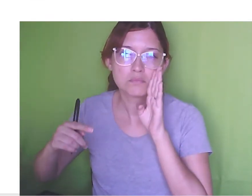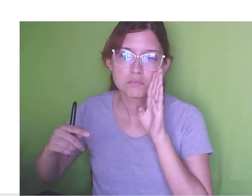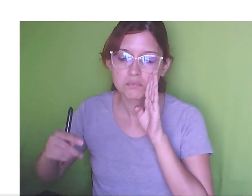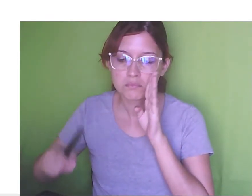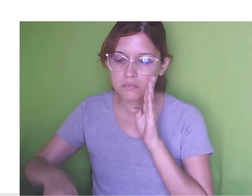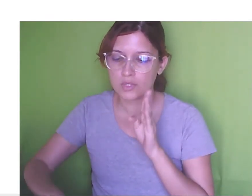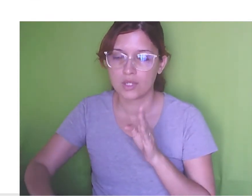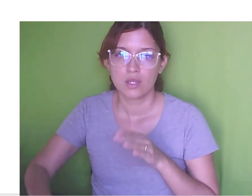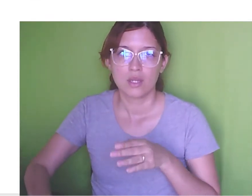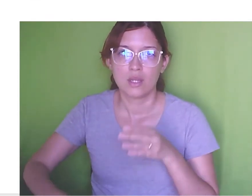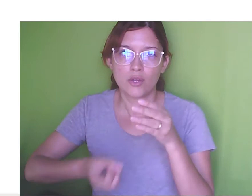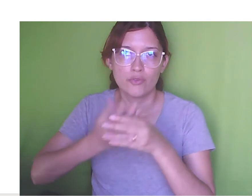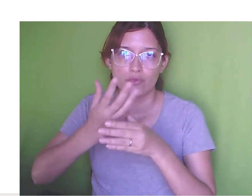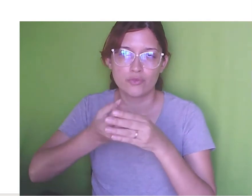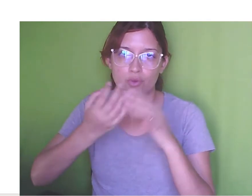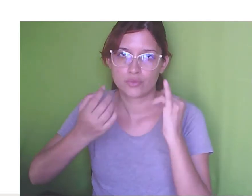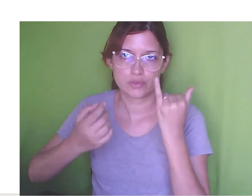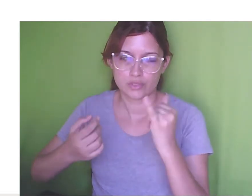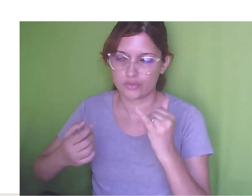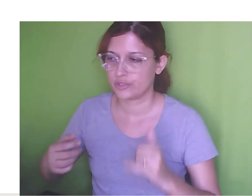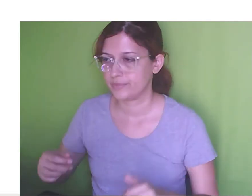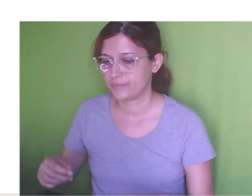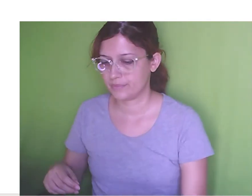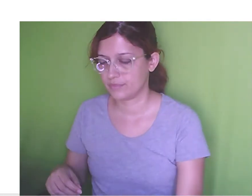Aí simboliza uma fonte de energia.